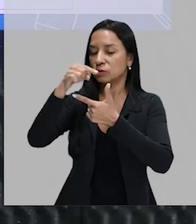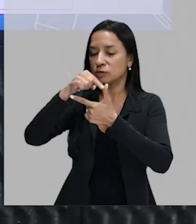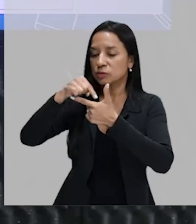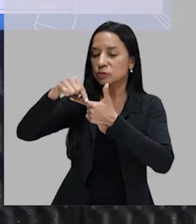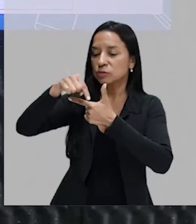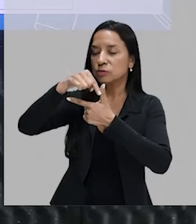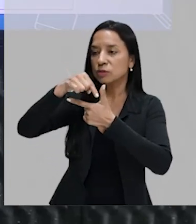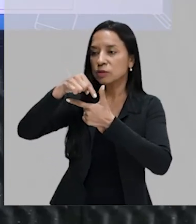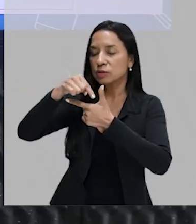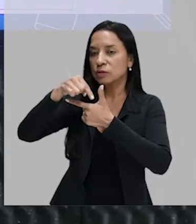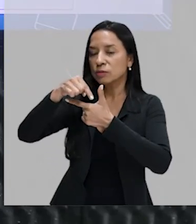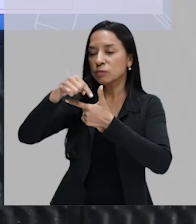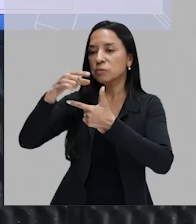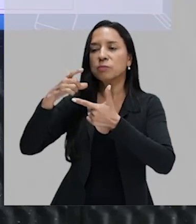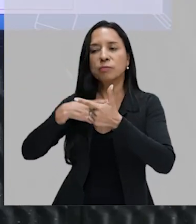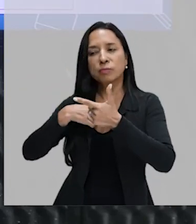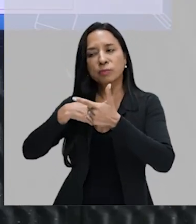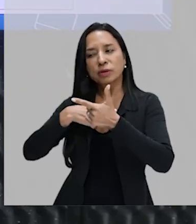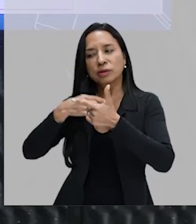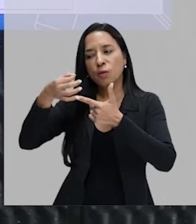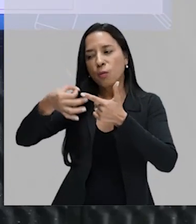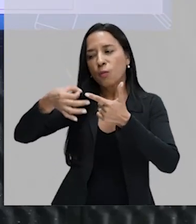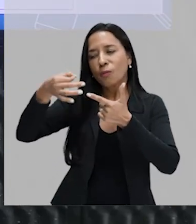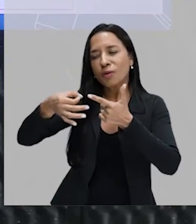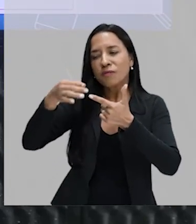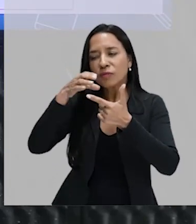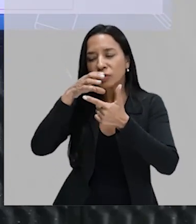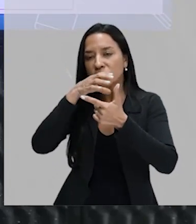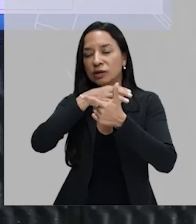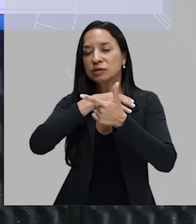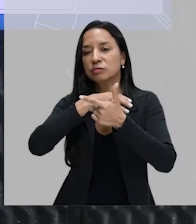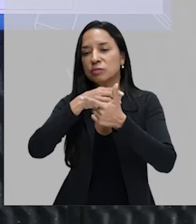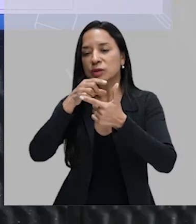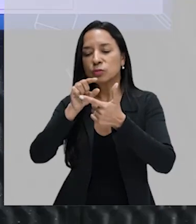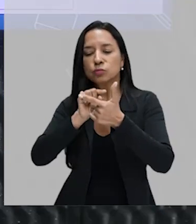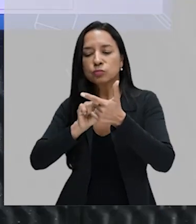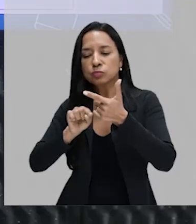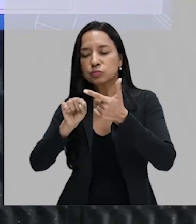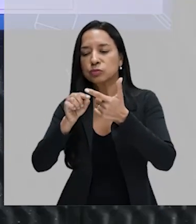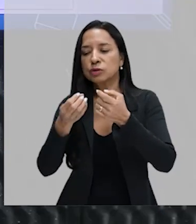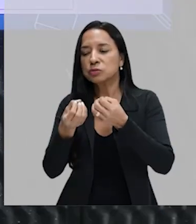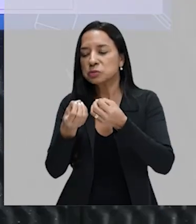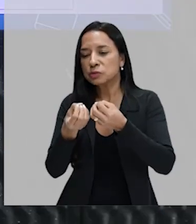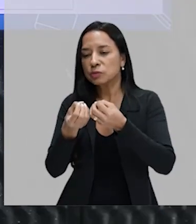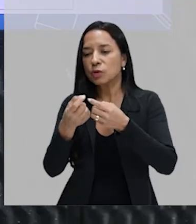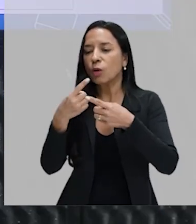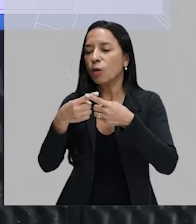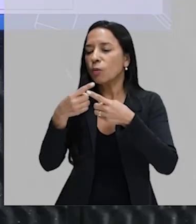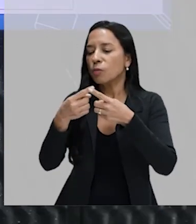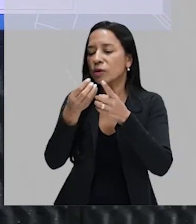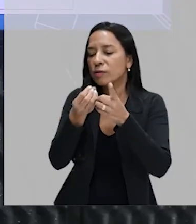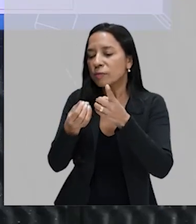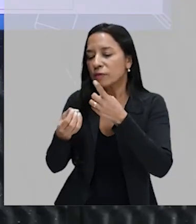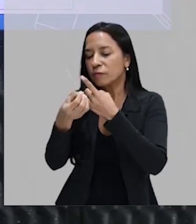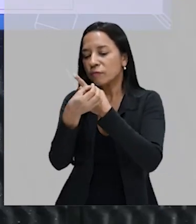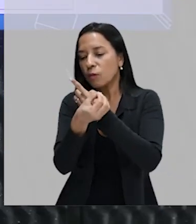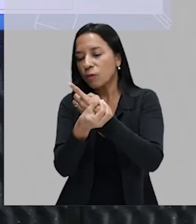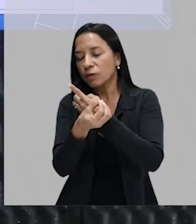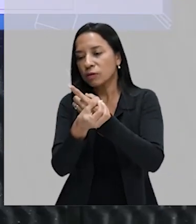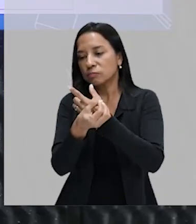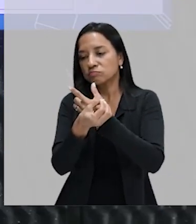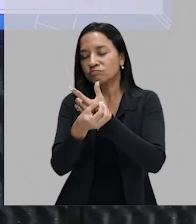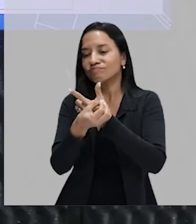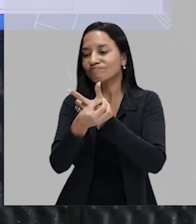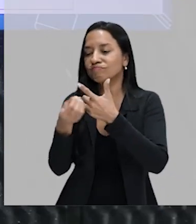o perfeito aquecimento dos testículos. E vocês observam, por que o testículo ele fica para fora da cavidade